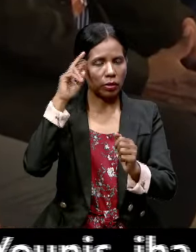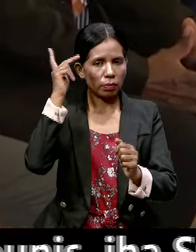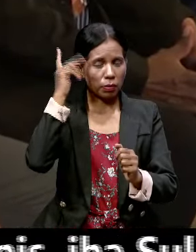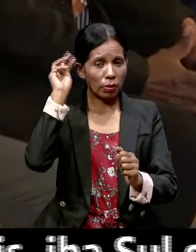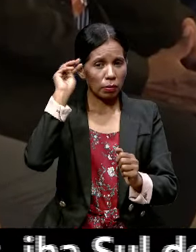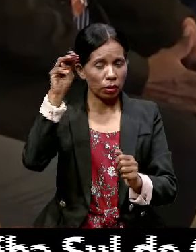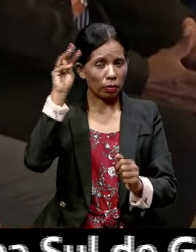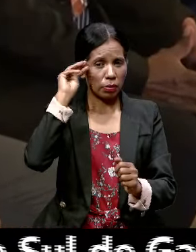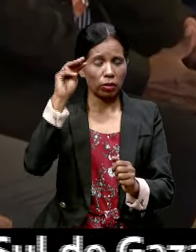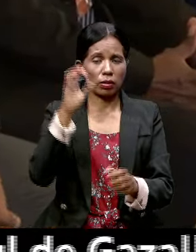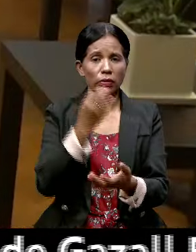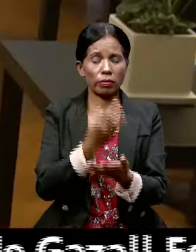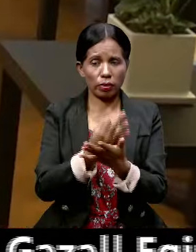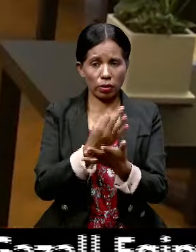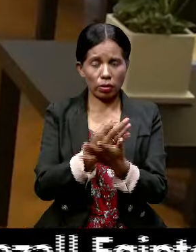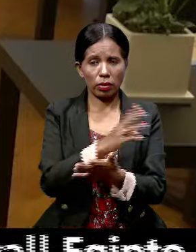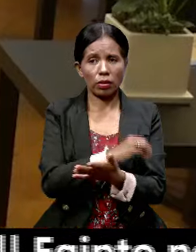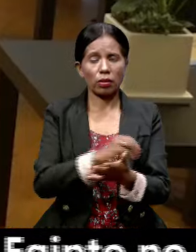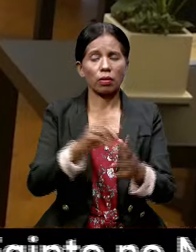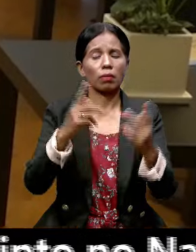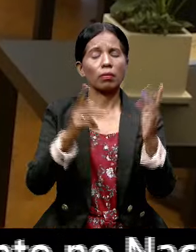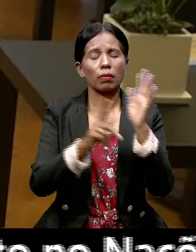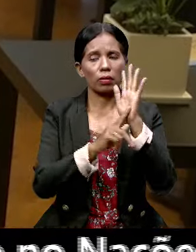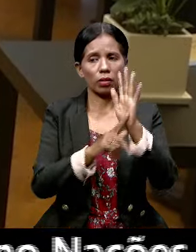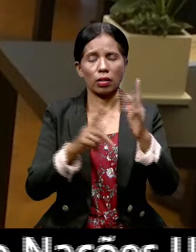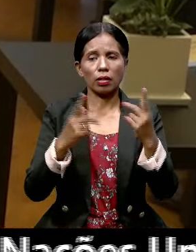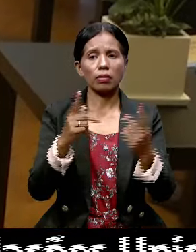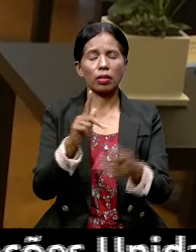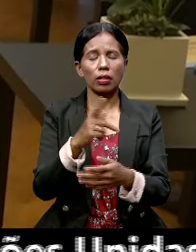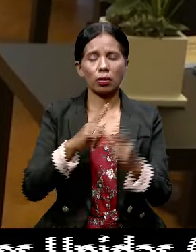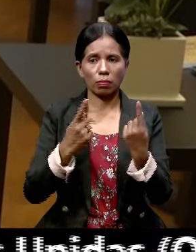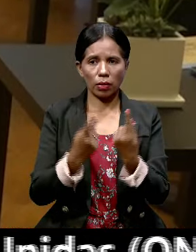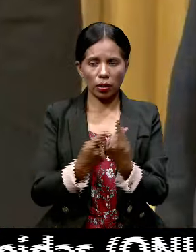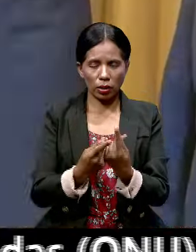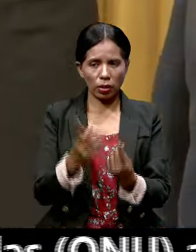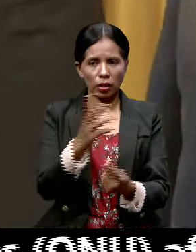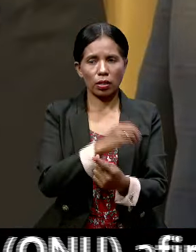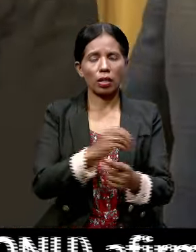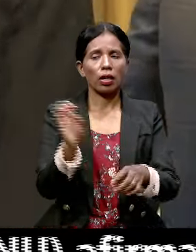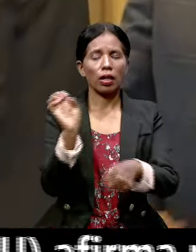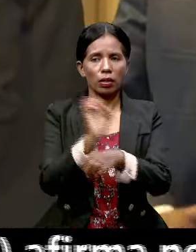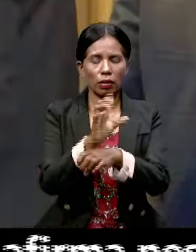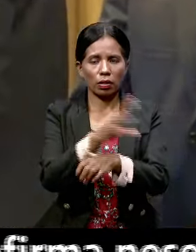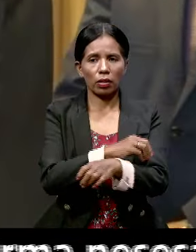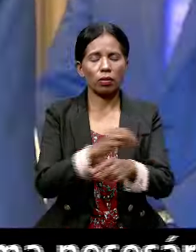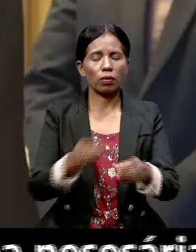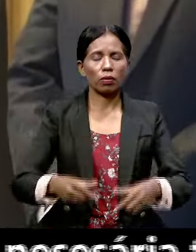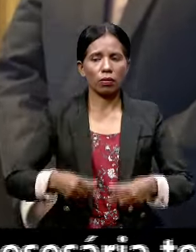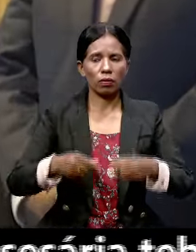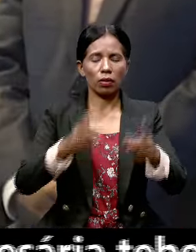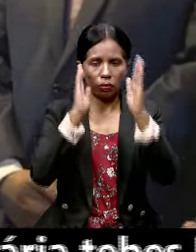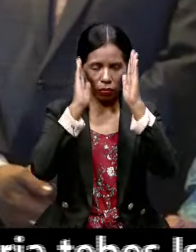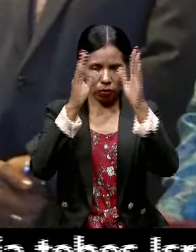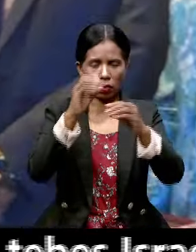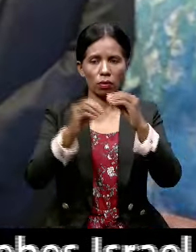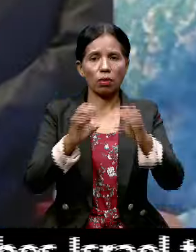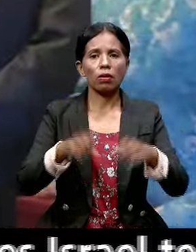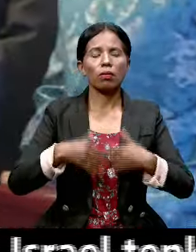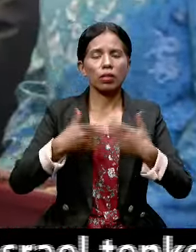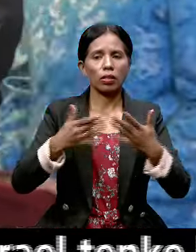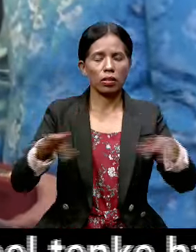Finanças, promoção empresarial, no ministro de Economia Digital, República Cabo Verde, onde foca com o INSA Serviço